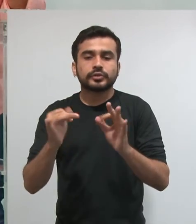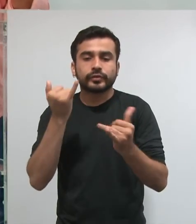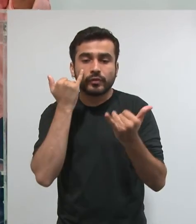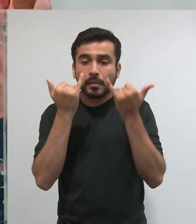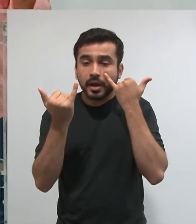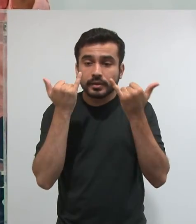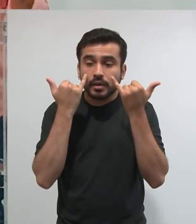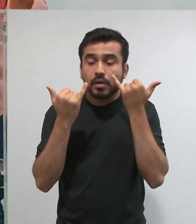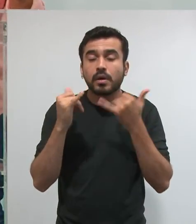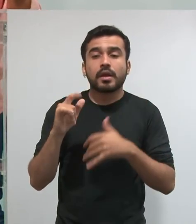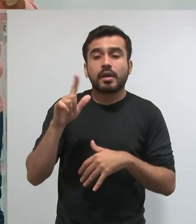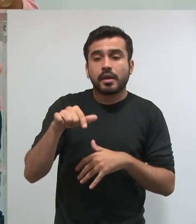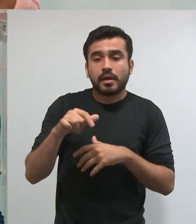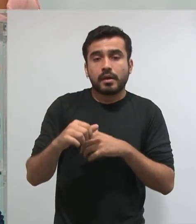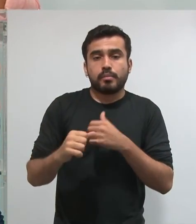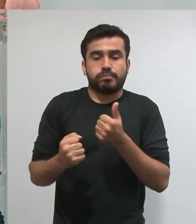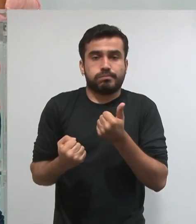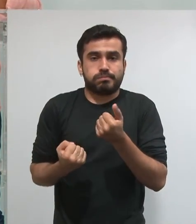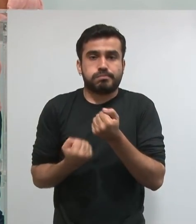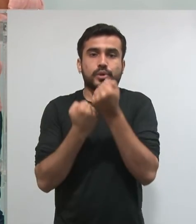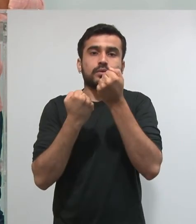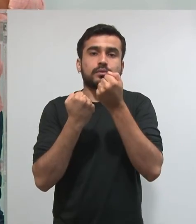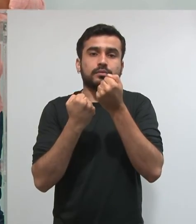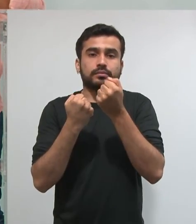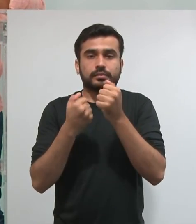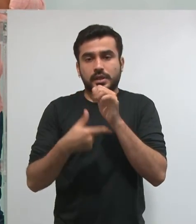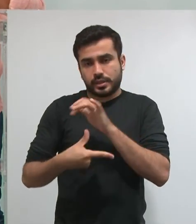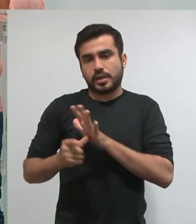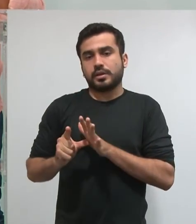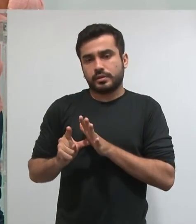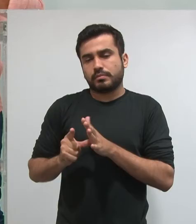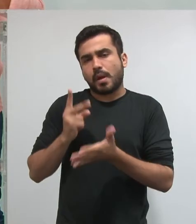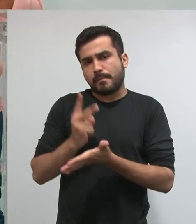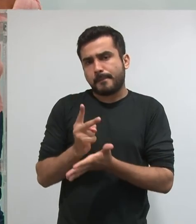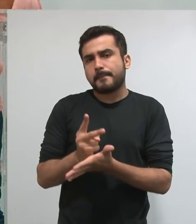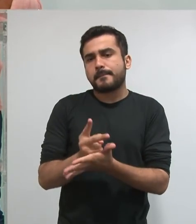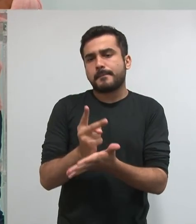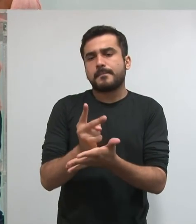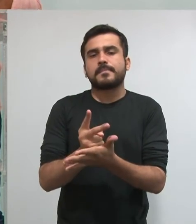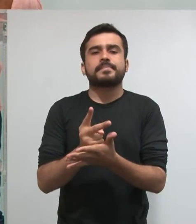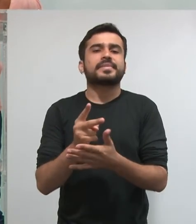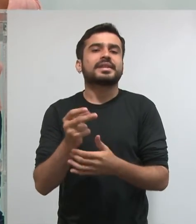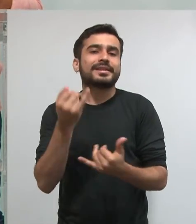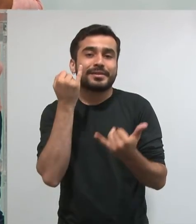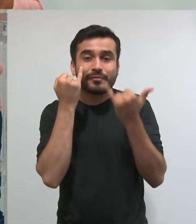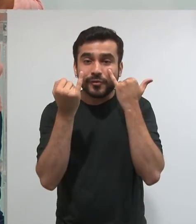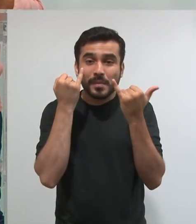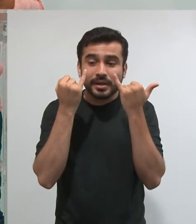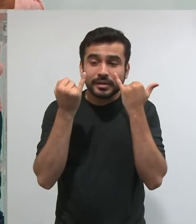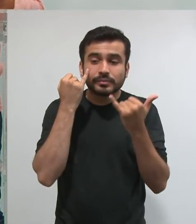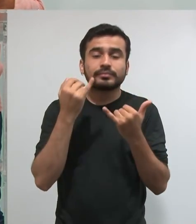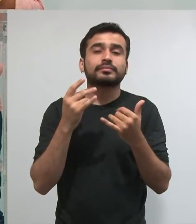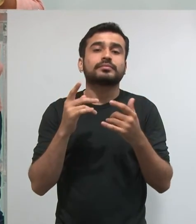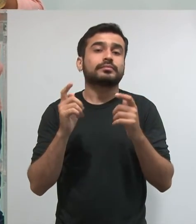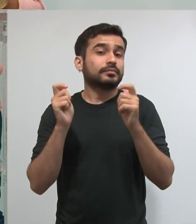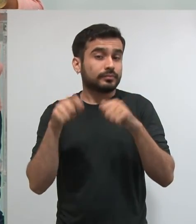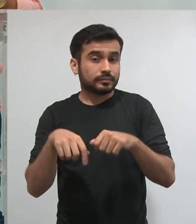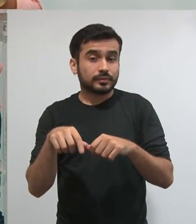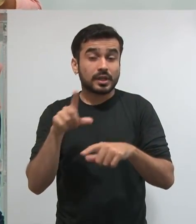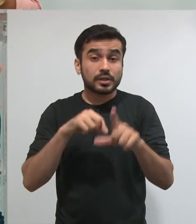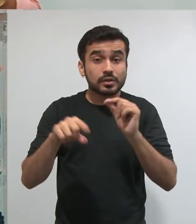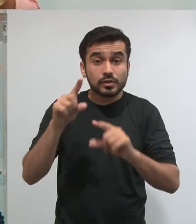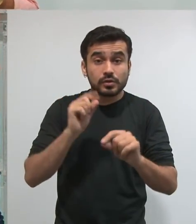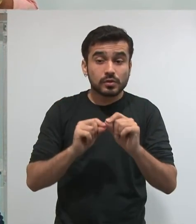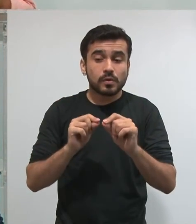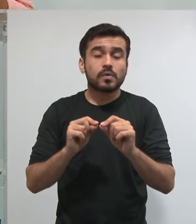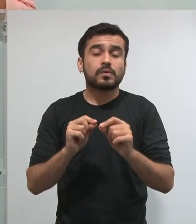que vem para poder suportar os momentos anteriores e trazer informações e trazer dados para que as decisões sejam tomadas